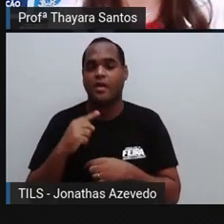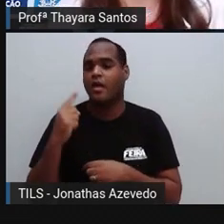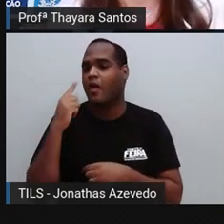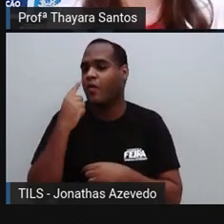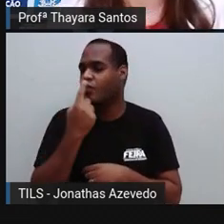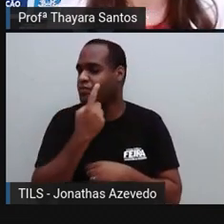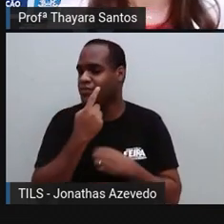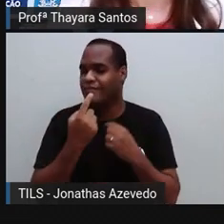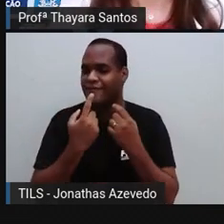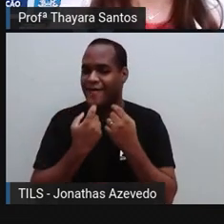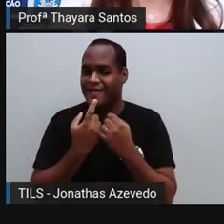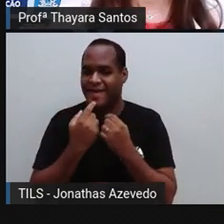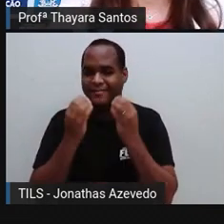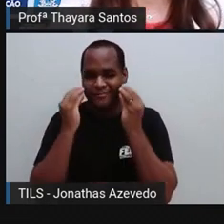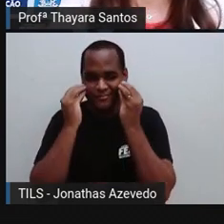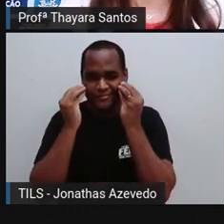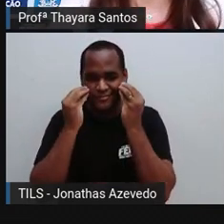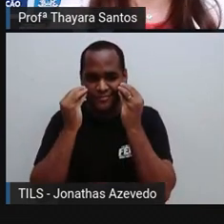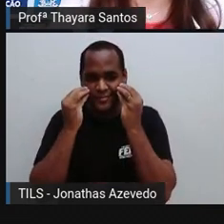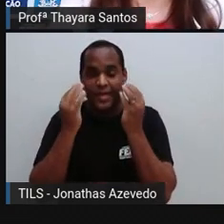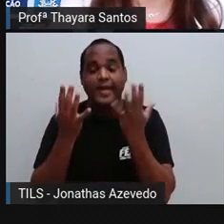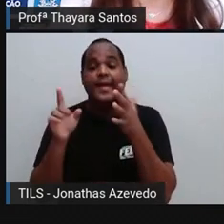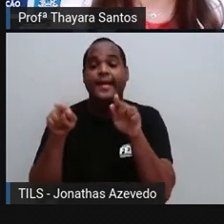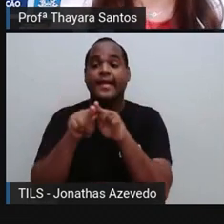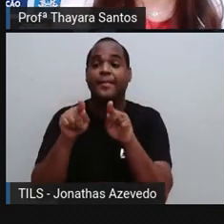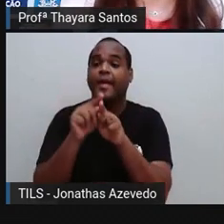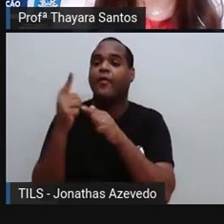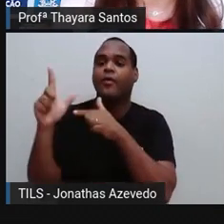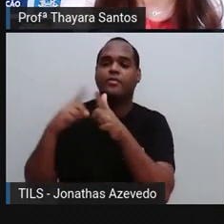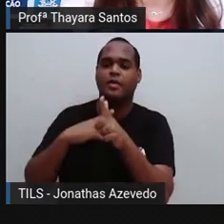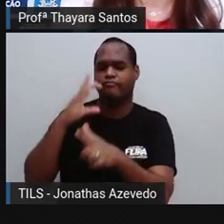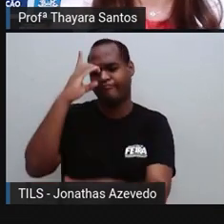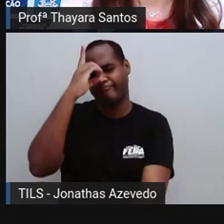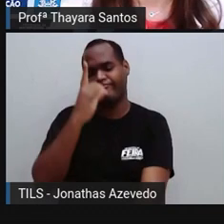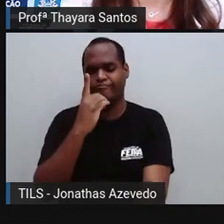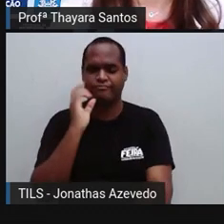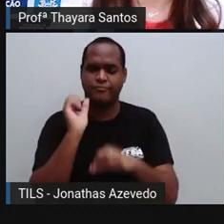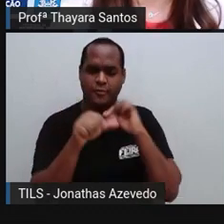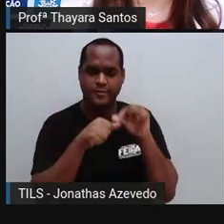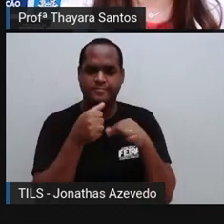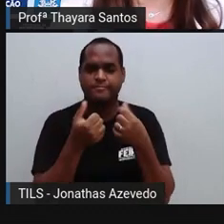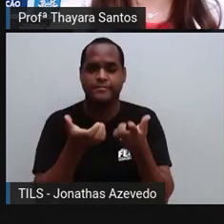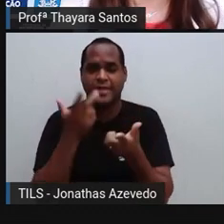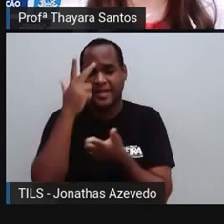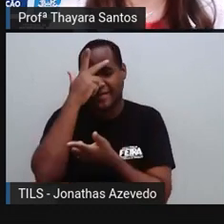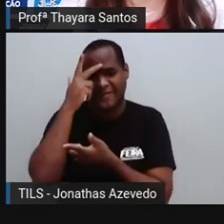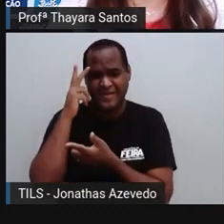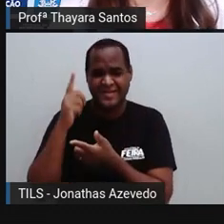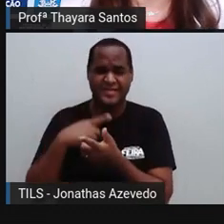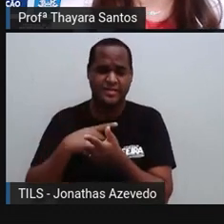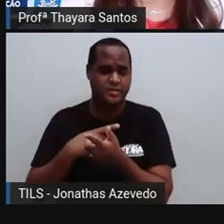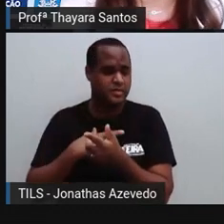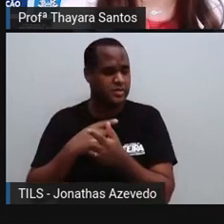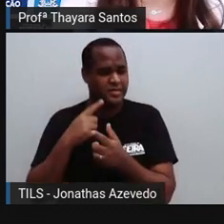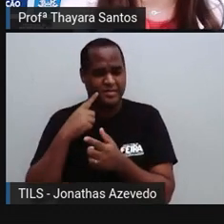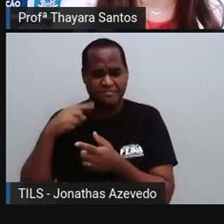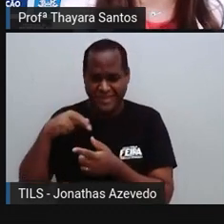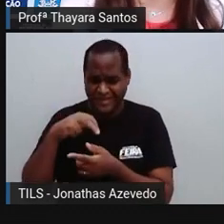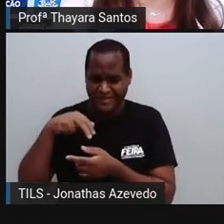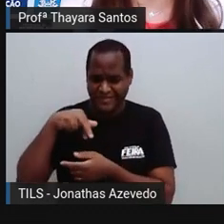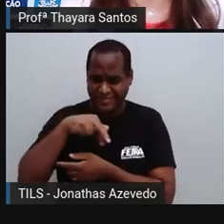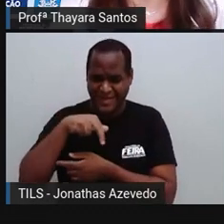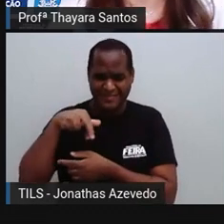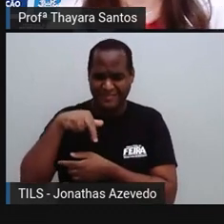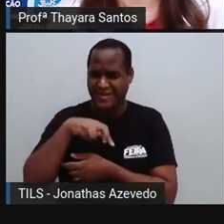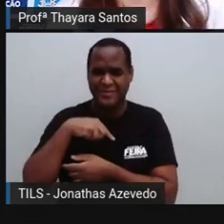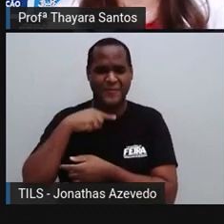ficar avermelhado. Depois surgem os efeitos que são depressores. A pessoa começa a ficar com falta de coordenação motora,